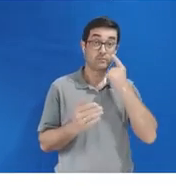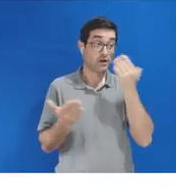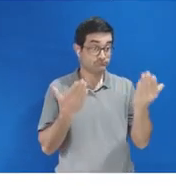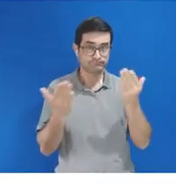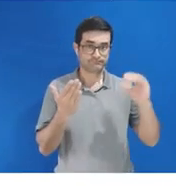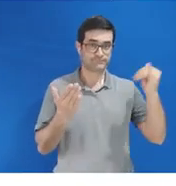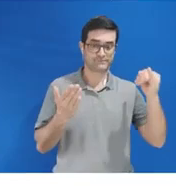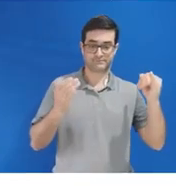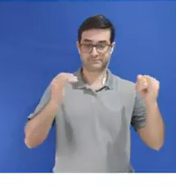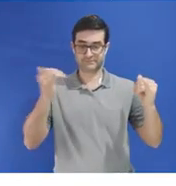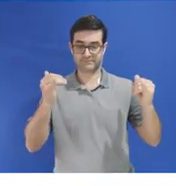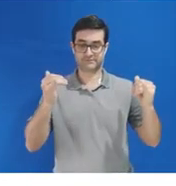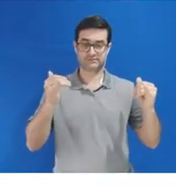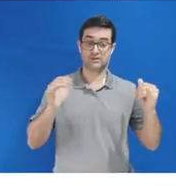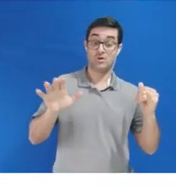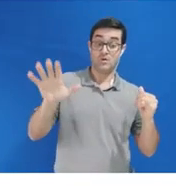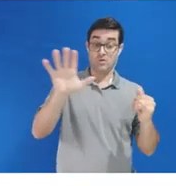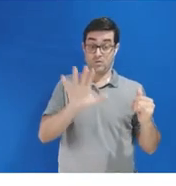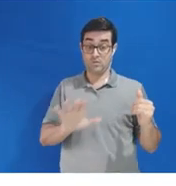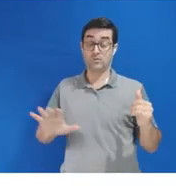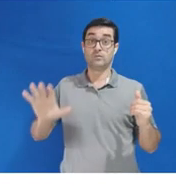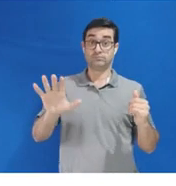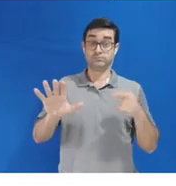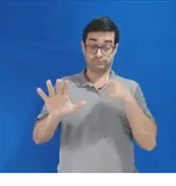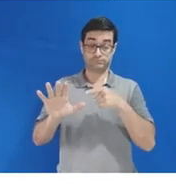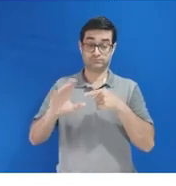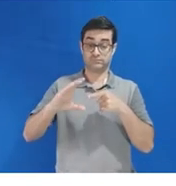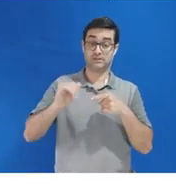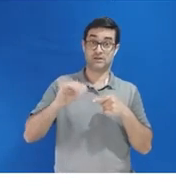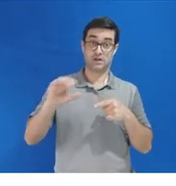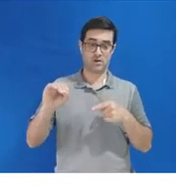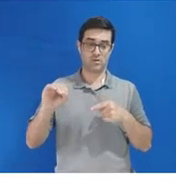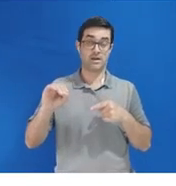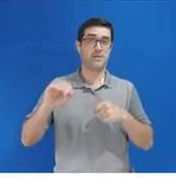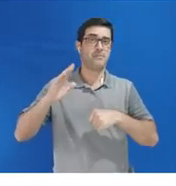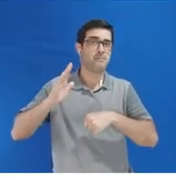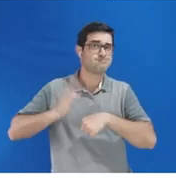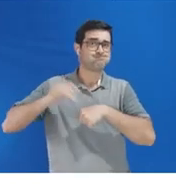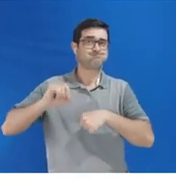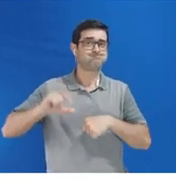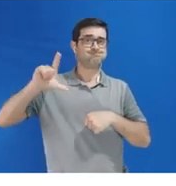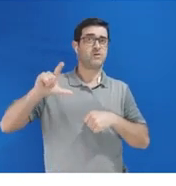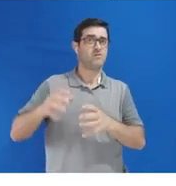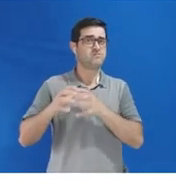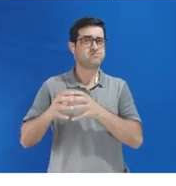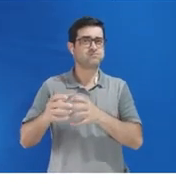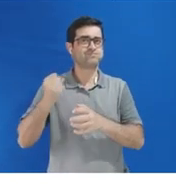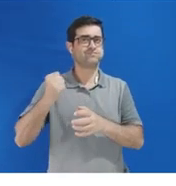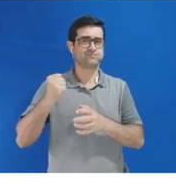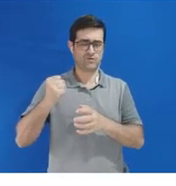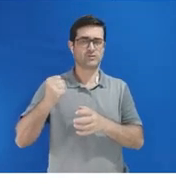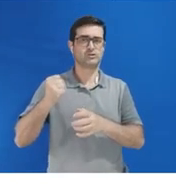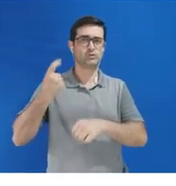a energia dessa espécie aqui, ou seja, o cristal formado, ele é mais forte, é um cristal